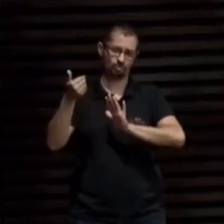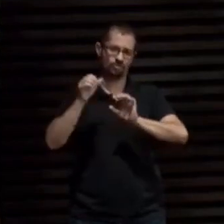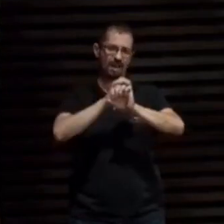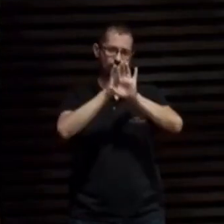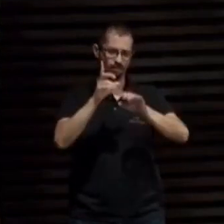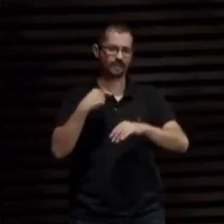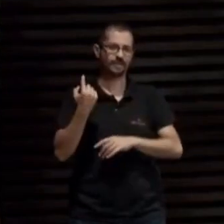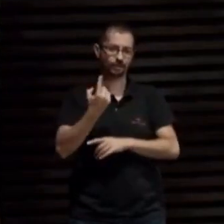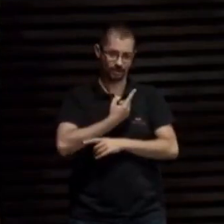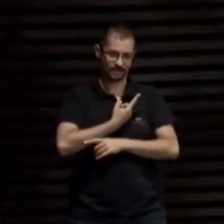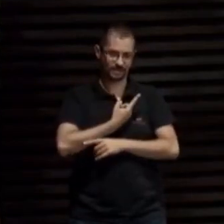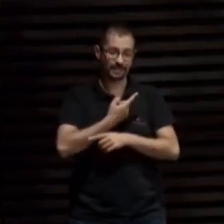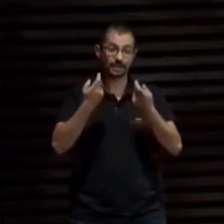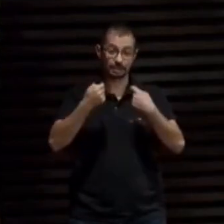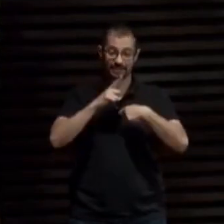extraordinário.